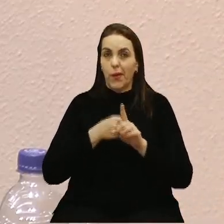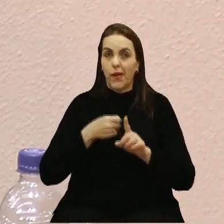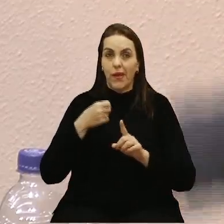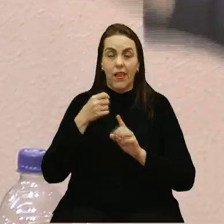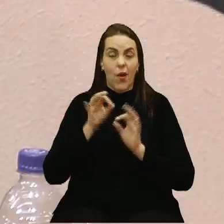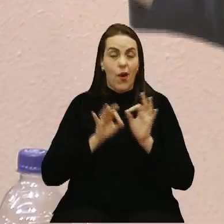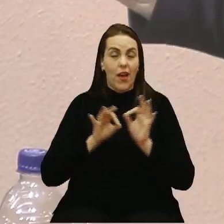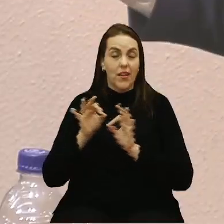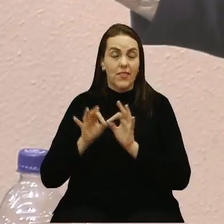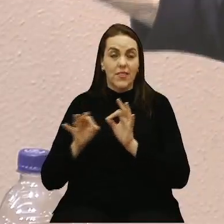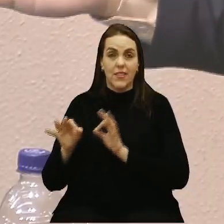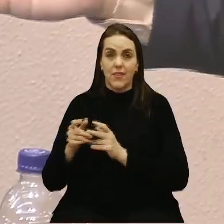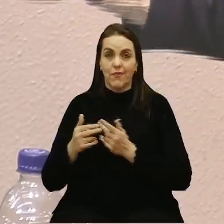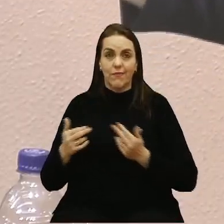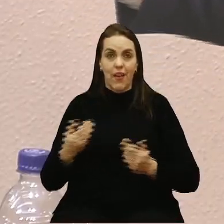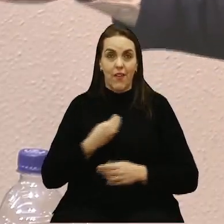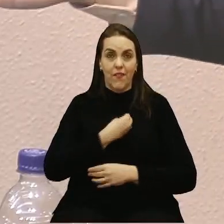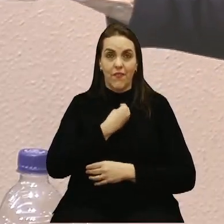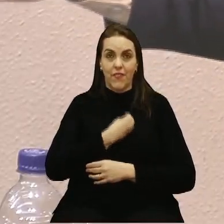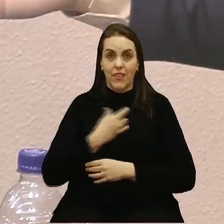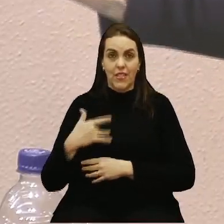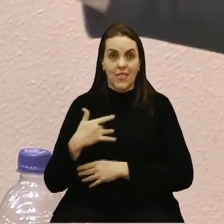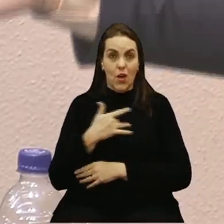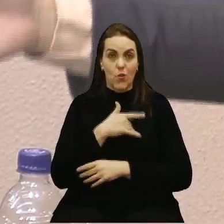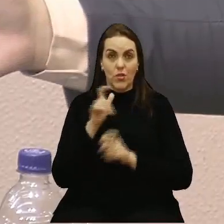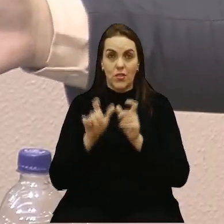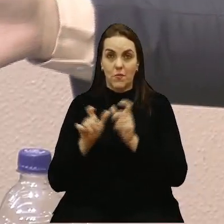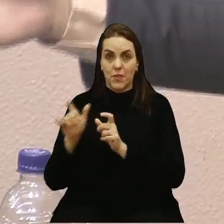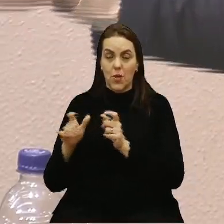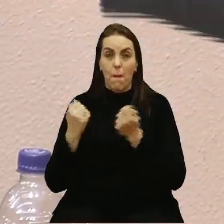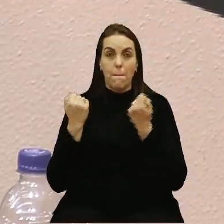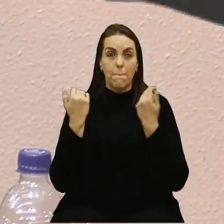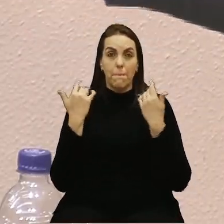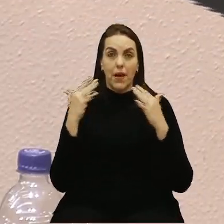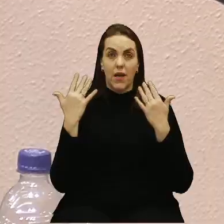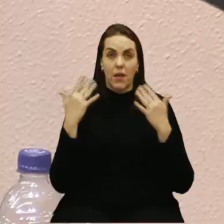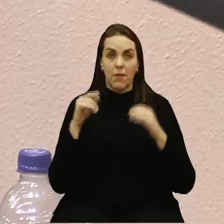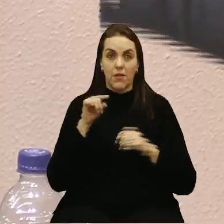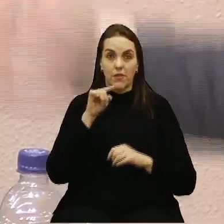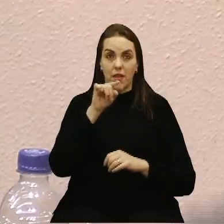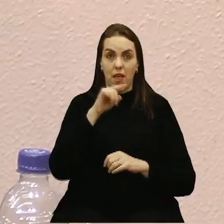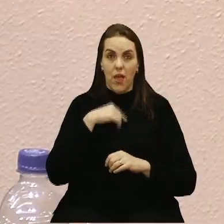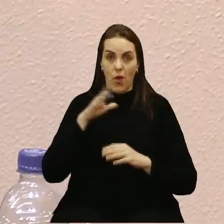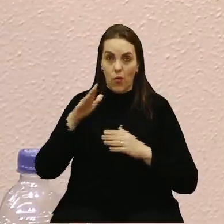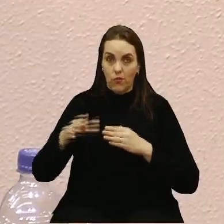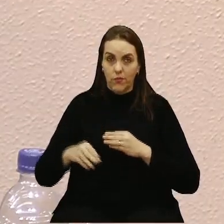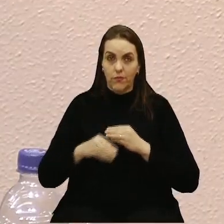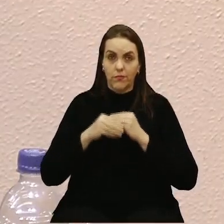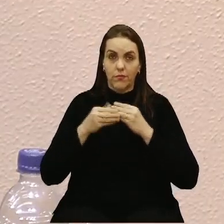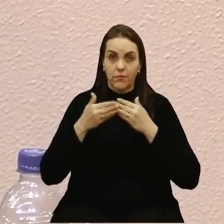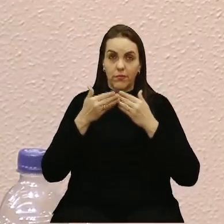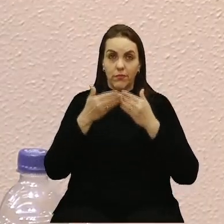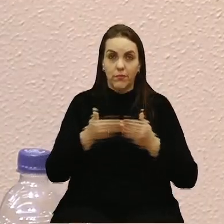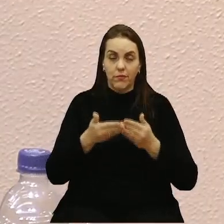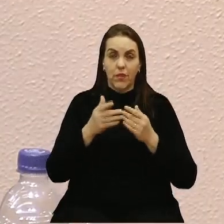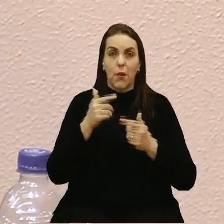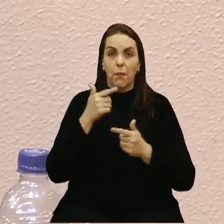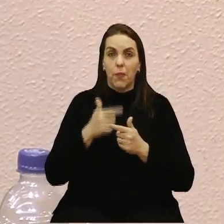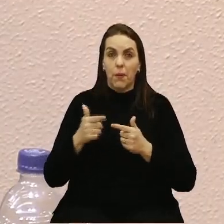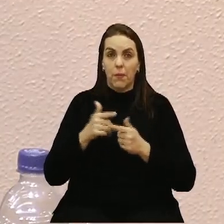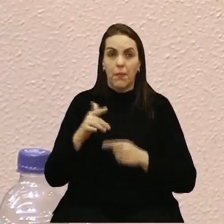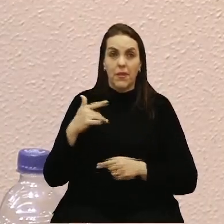vida das pessoas. Então, parabéns, mas eu quis dizer que chegou nesse momento e eu me somo a sua colocação de que o problema da